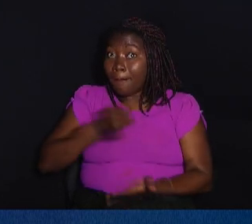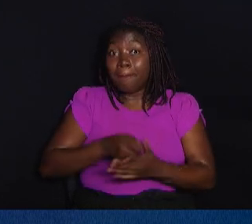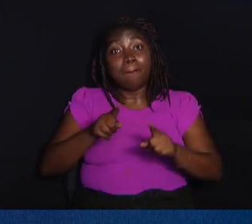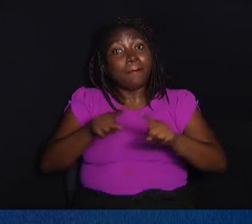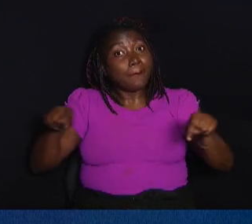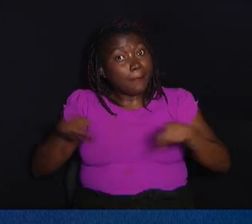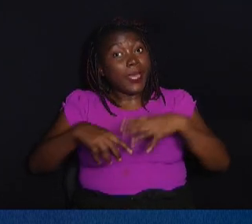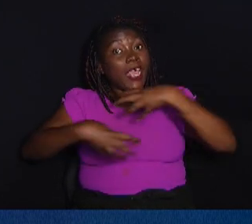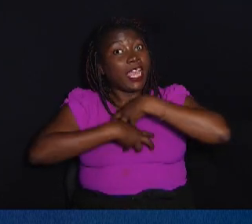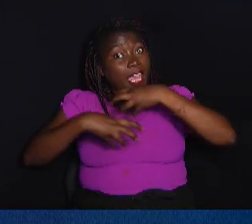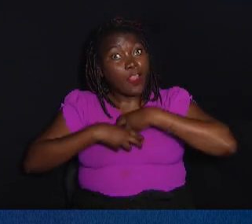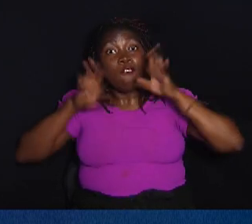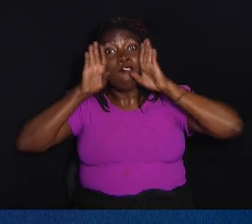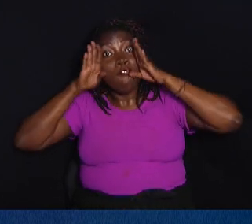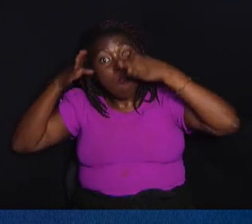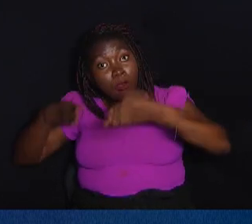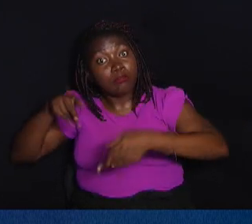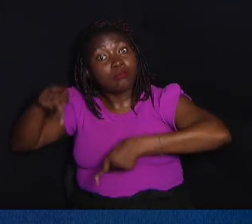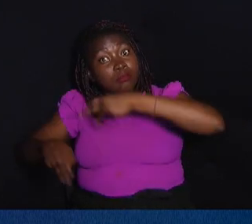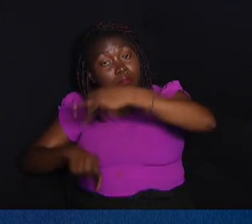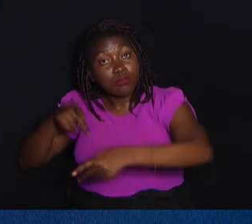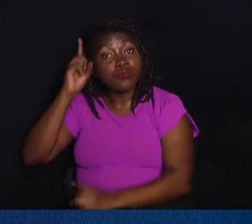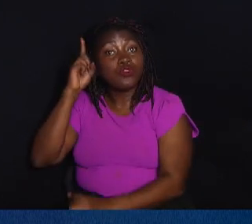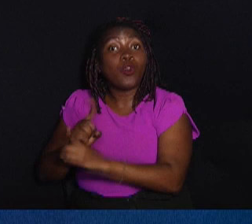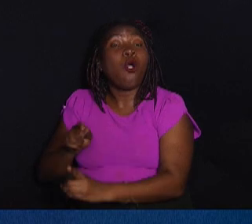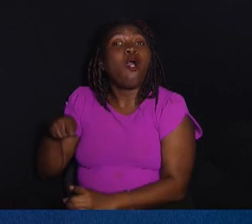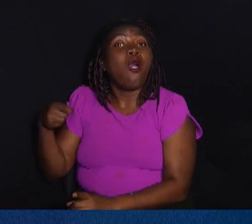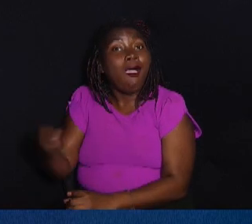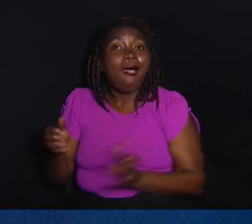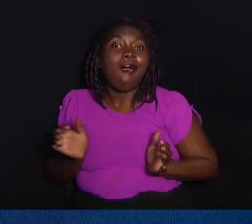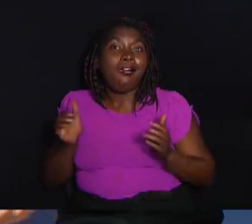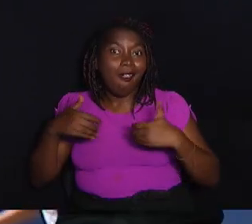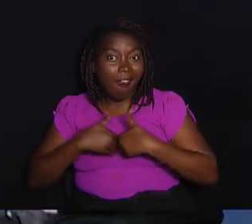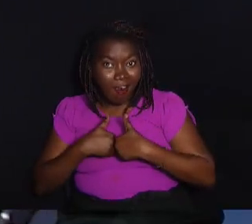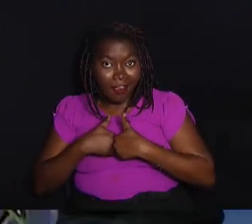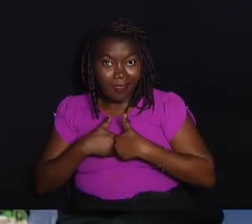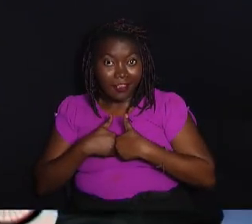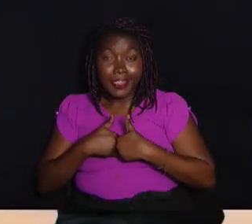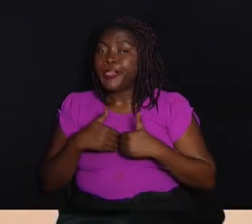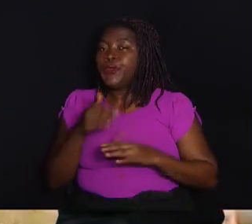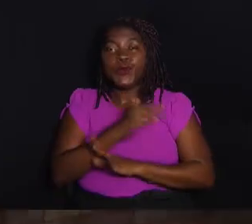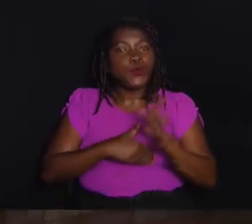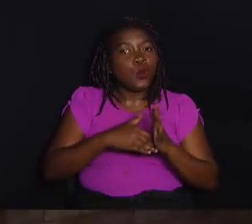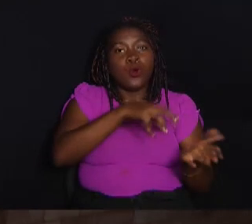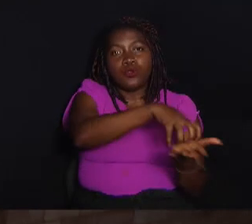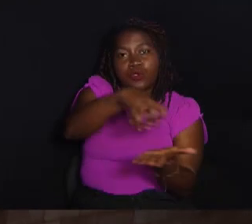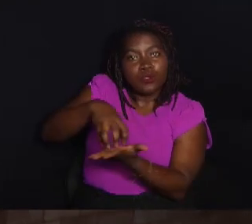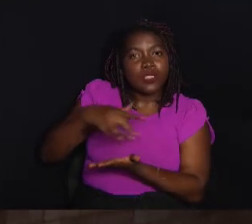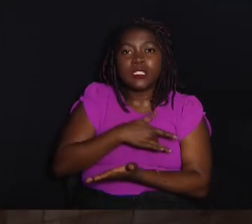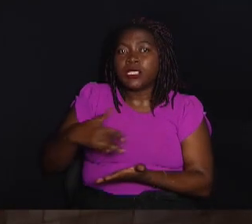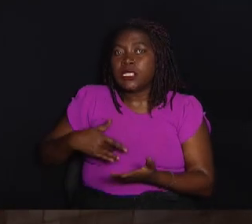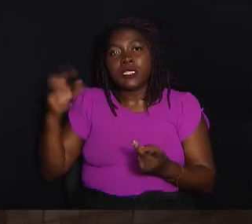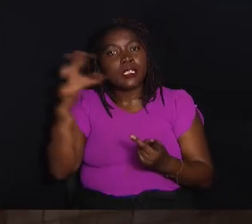sensoriais voltados ao público diagnosticado com transtorno de espectro autista em todos os centros de saúde prontos